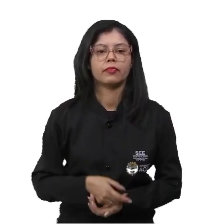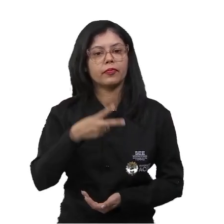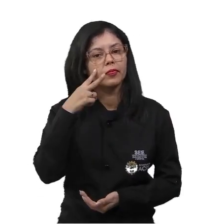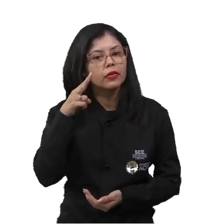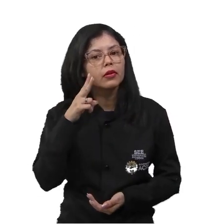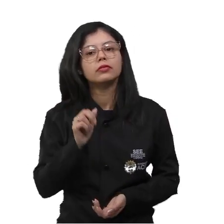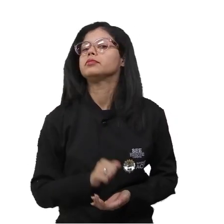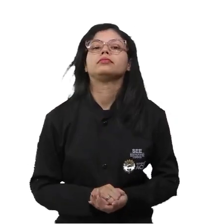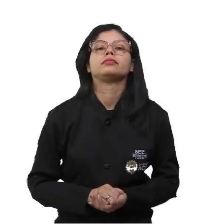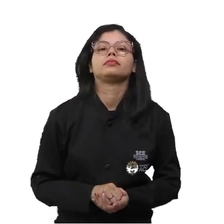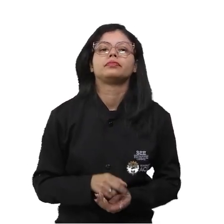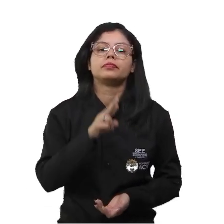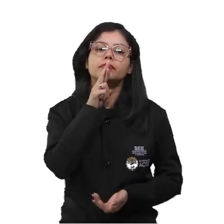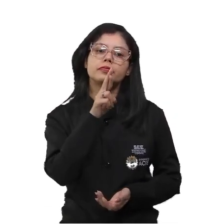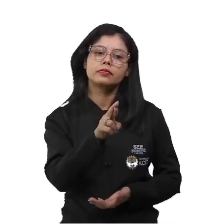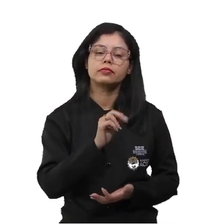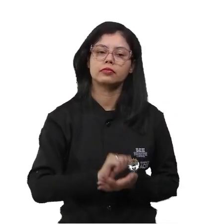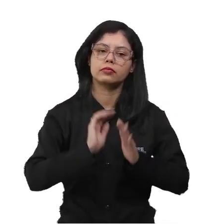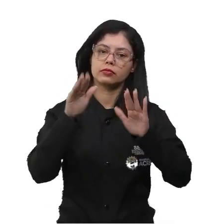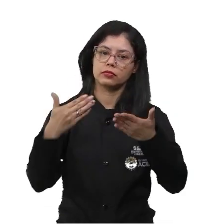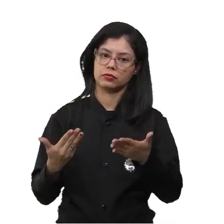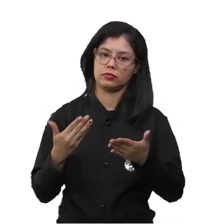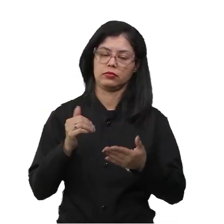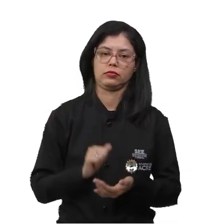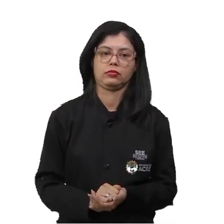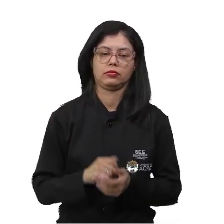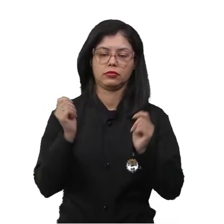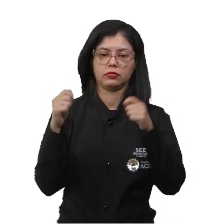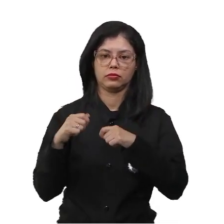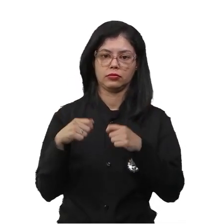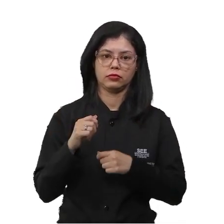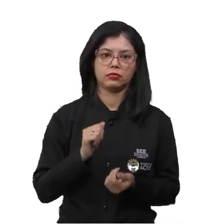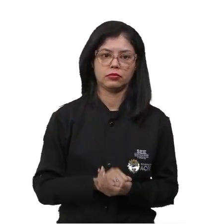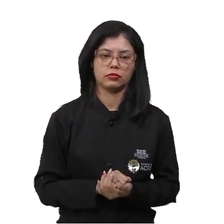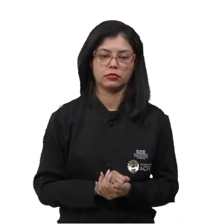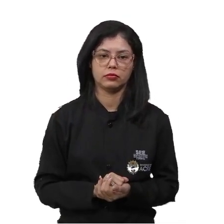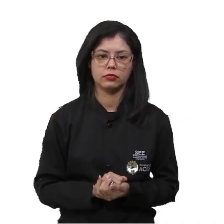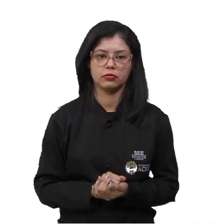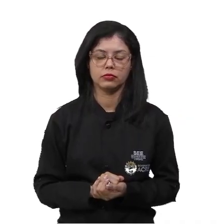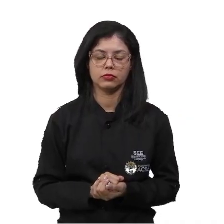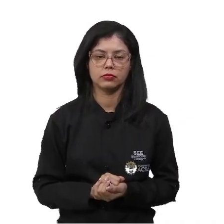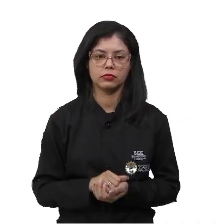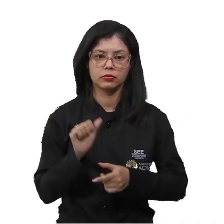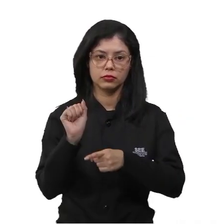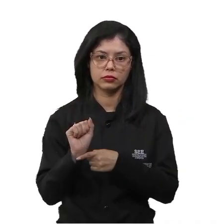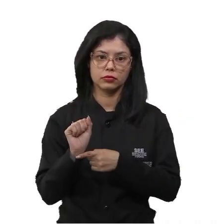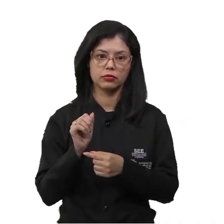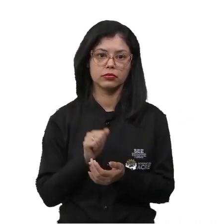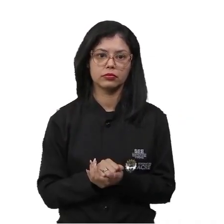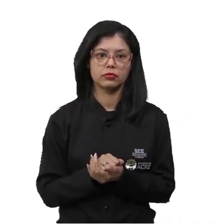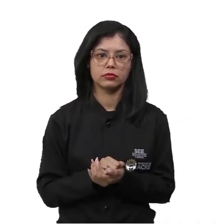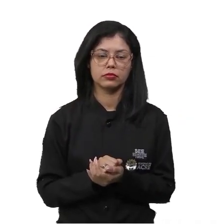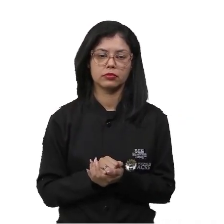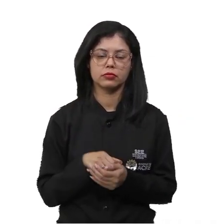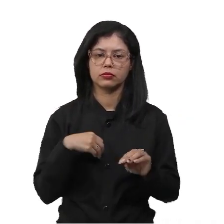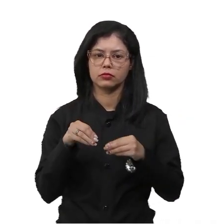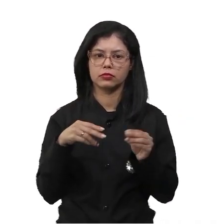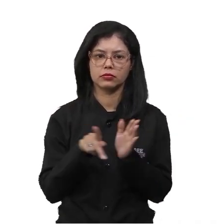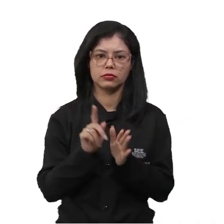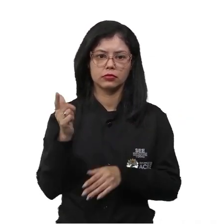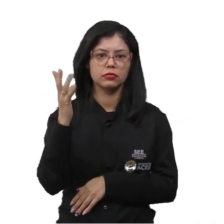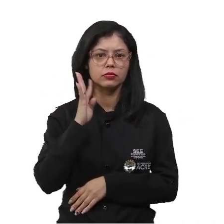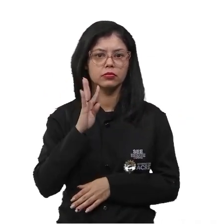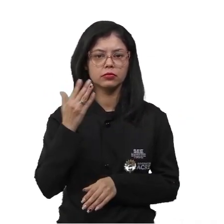vamos observar aqui quais são as possibilidades de resposta. Letra A,